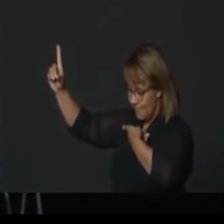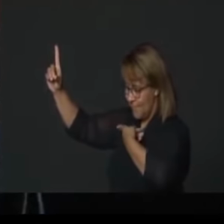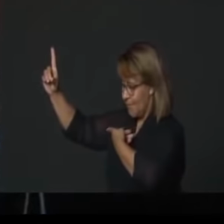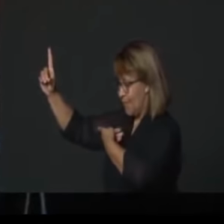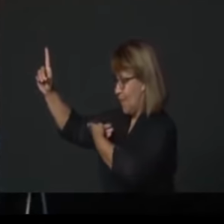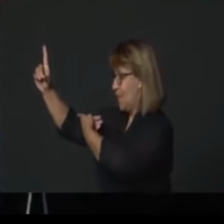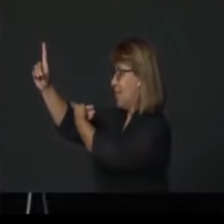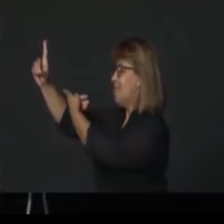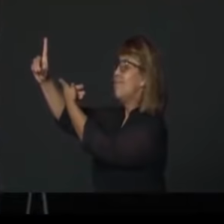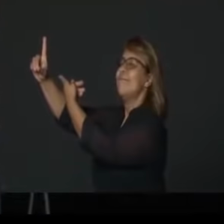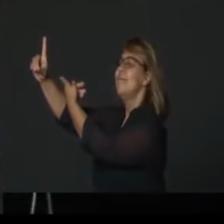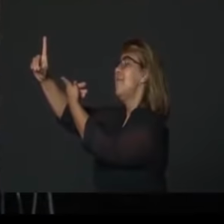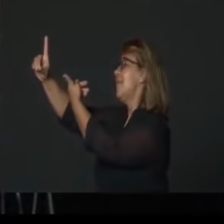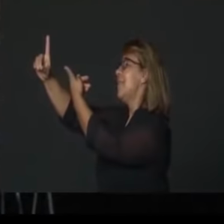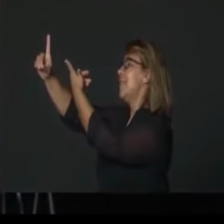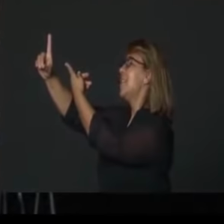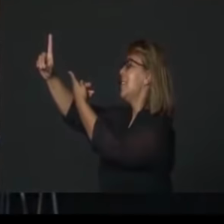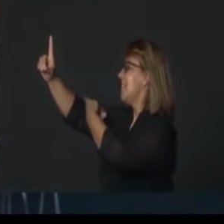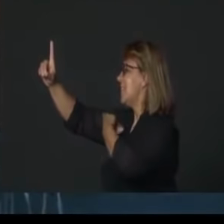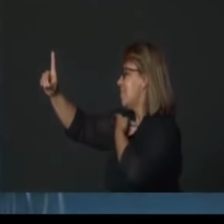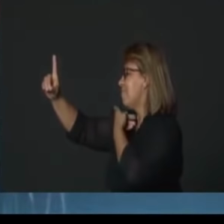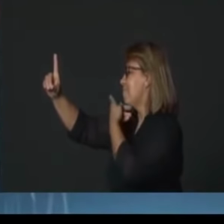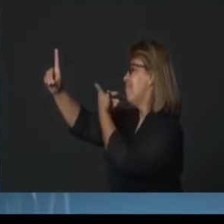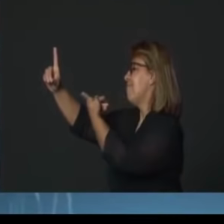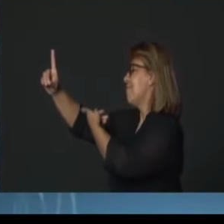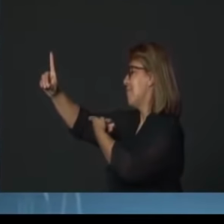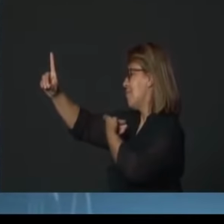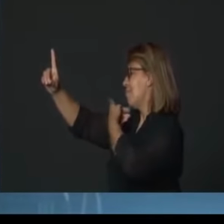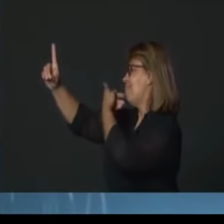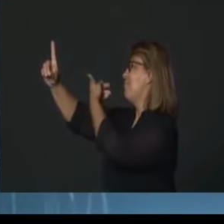Deus, oh meu Deus, fala